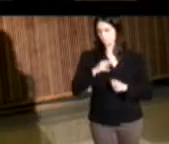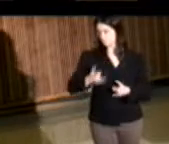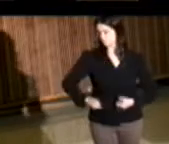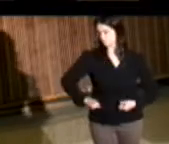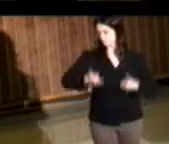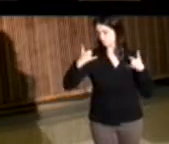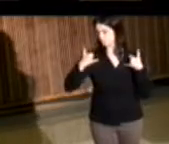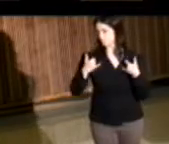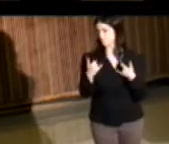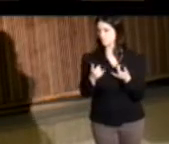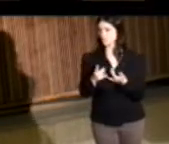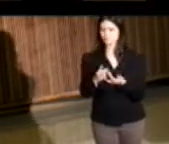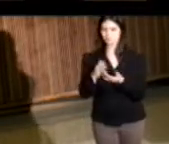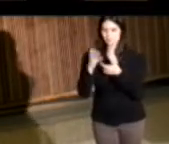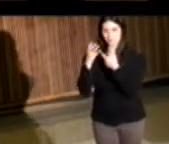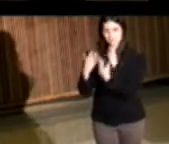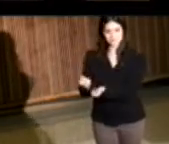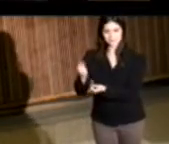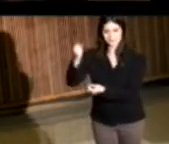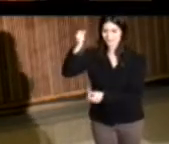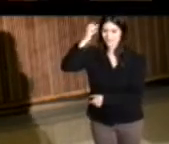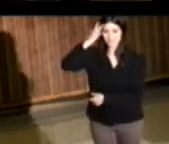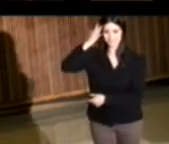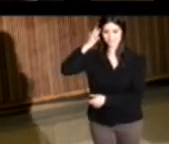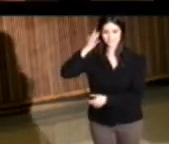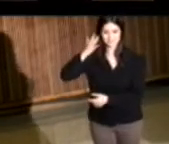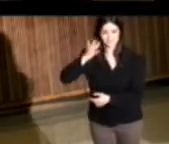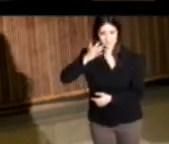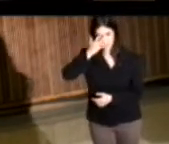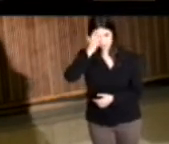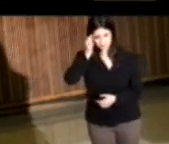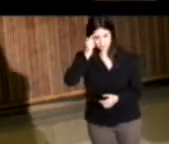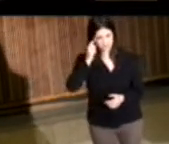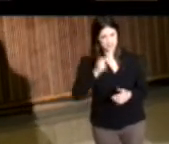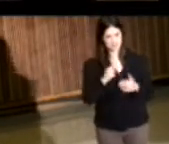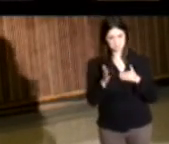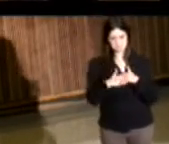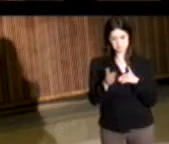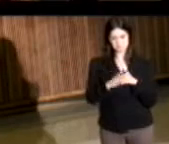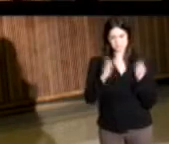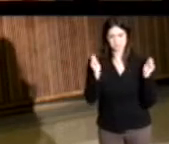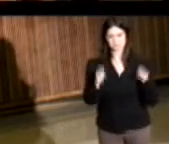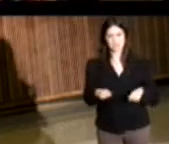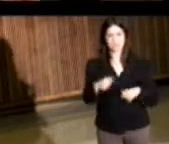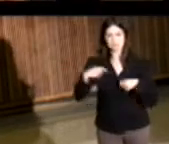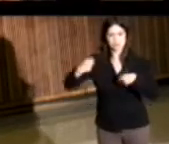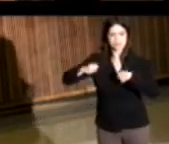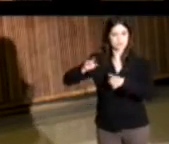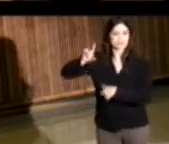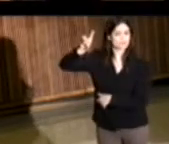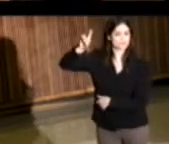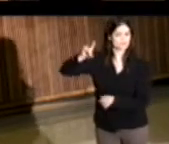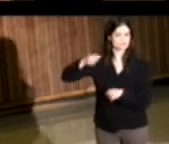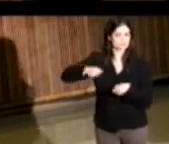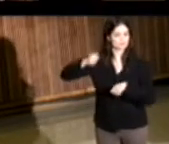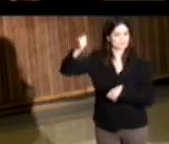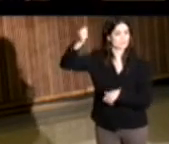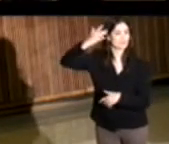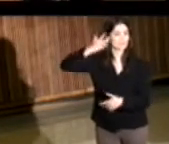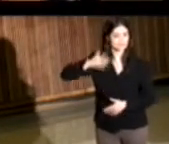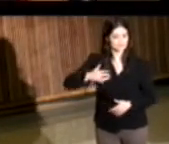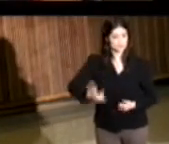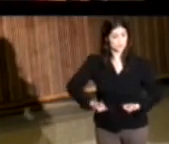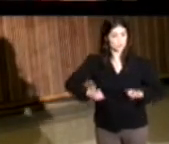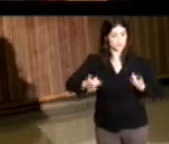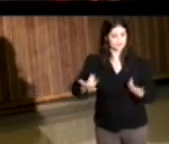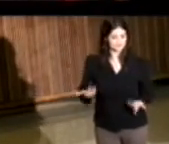ricos ou poderosos, mas porque eles não entendem que precisam de graça. Por quê? Porque para poder receber